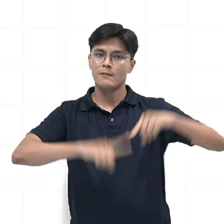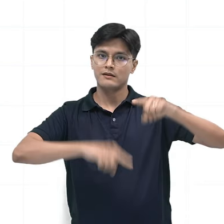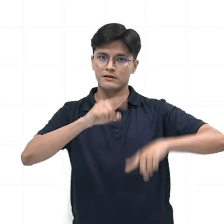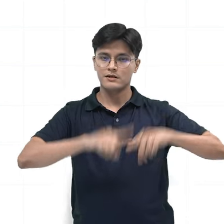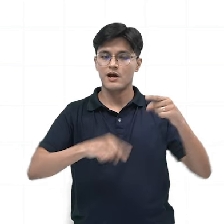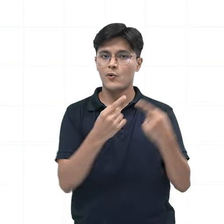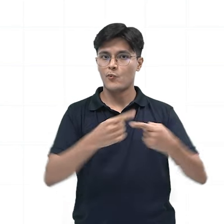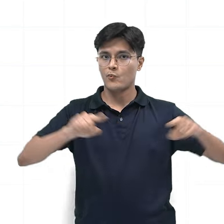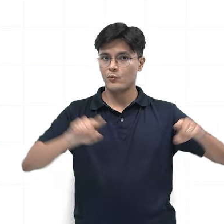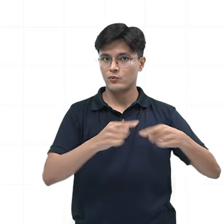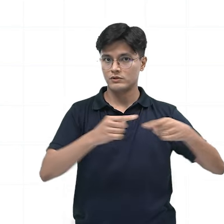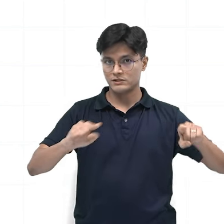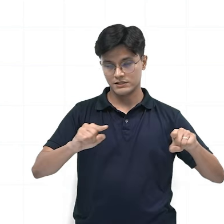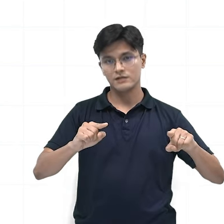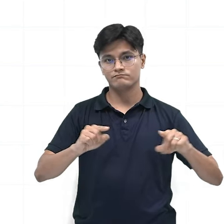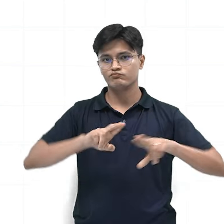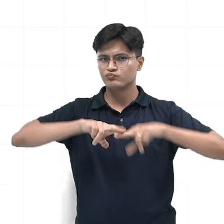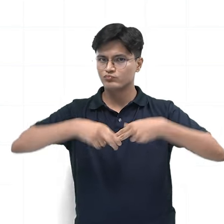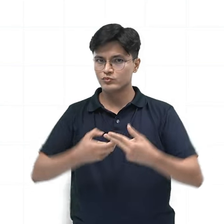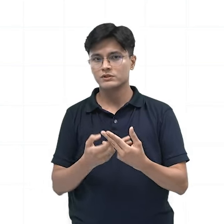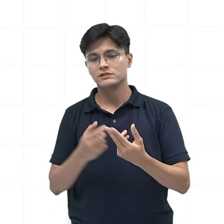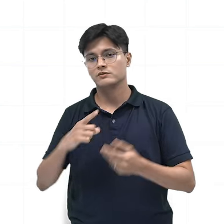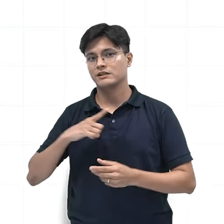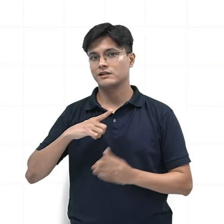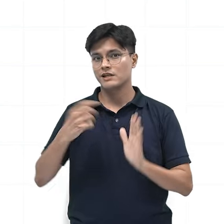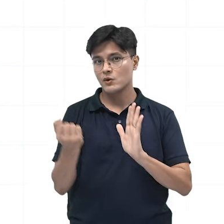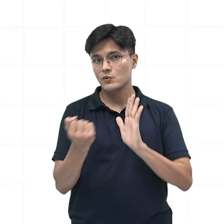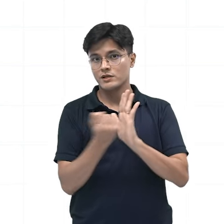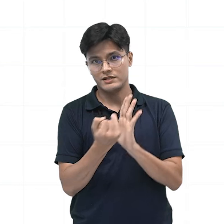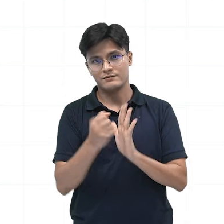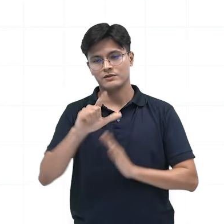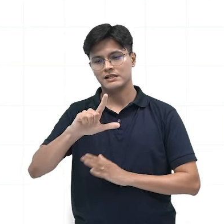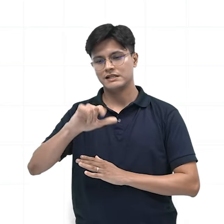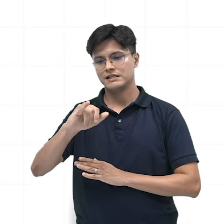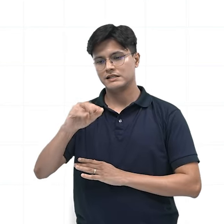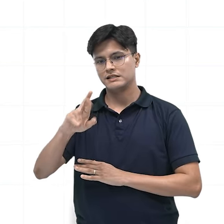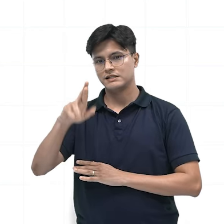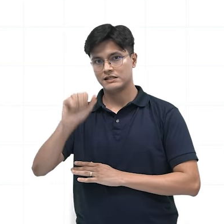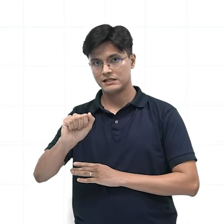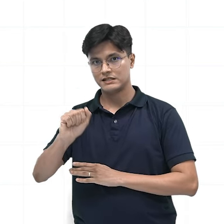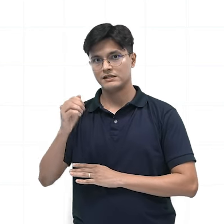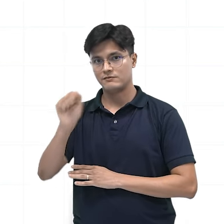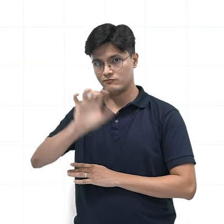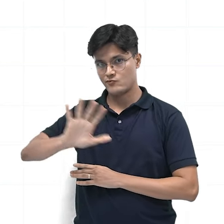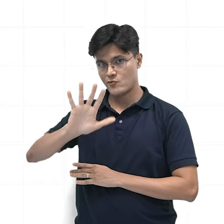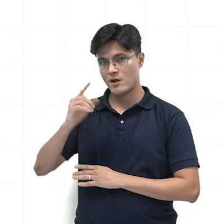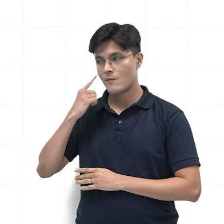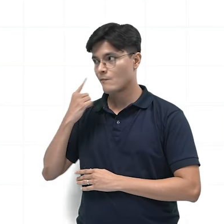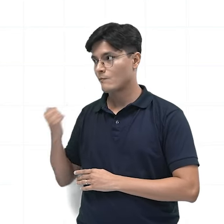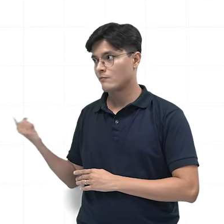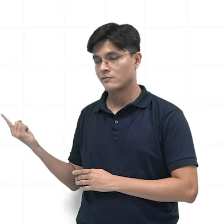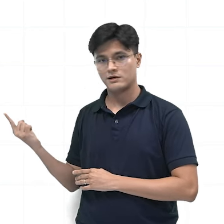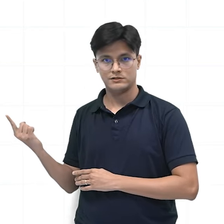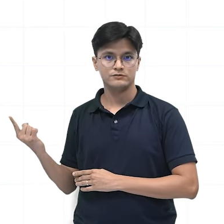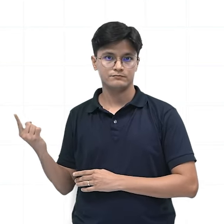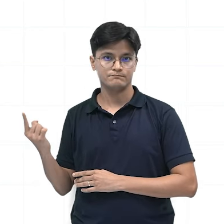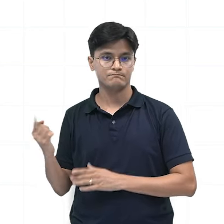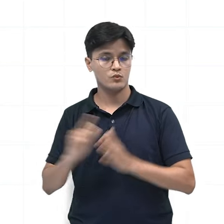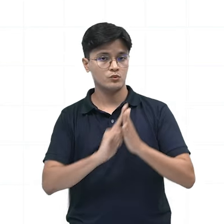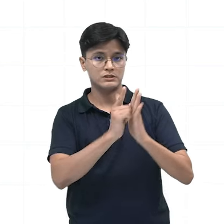esse símbolo da lira, não é? Gênero lírico, então, expressa esse caráter